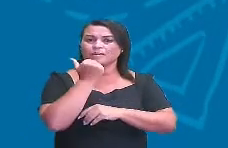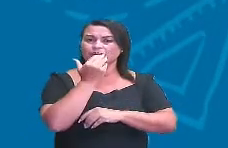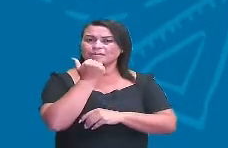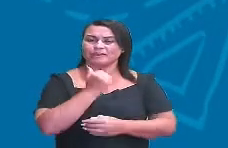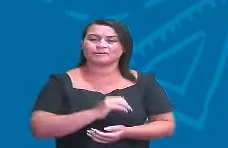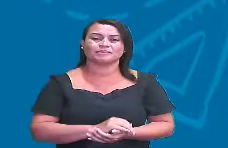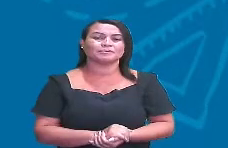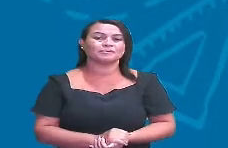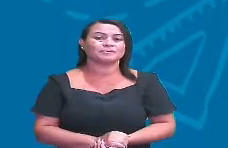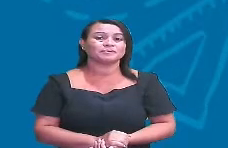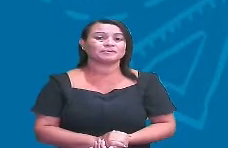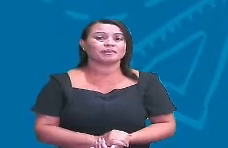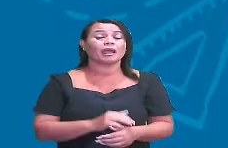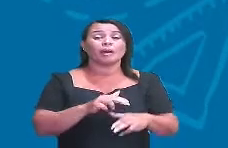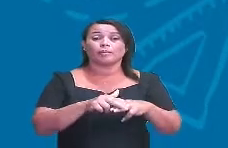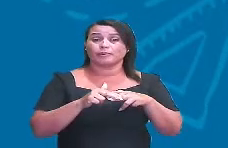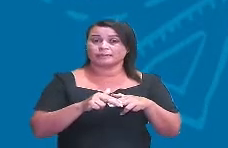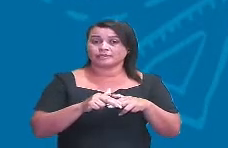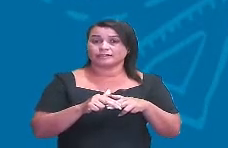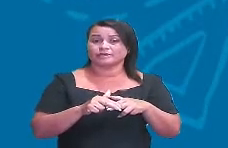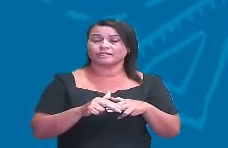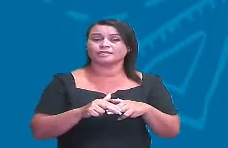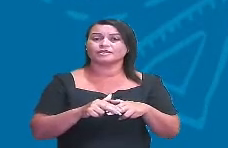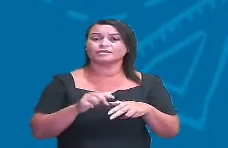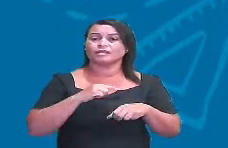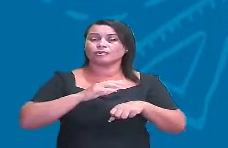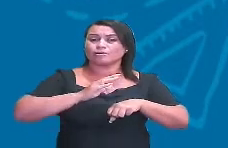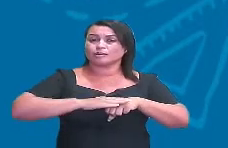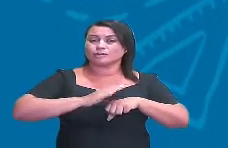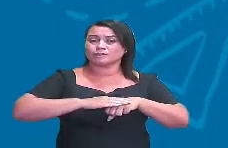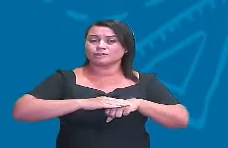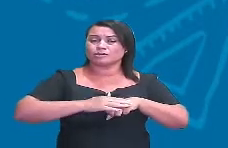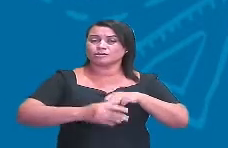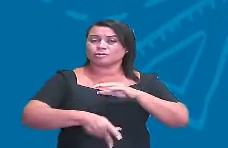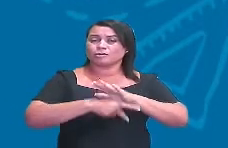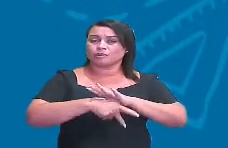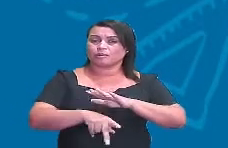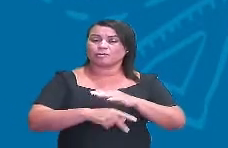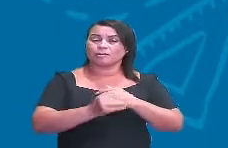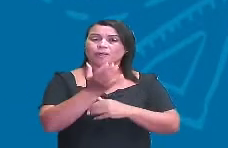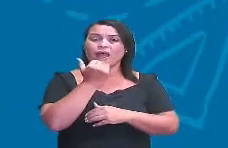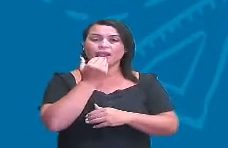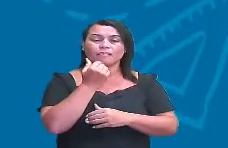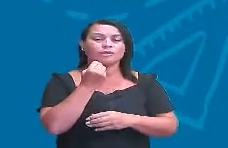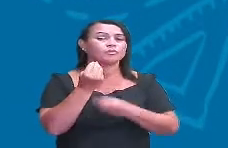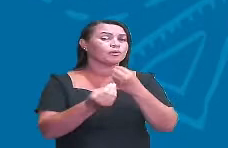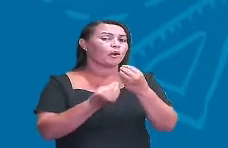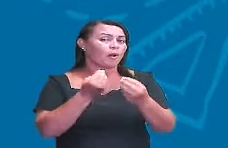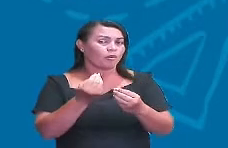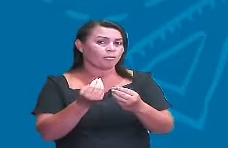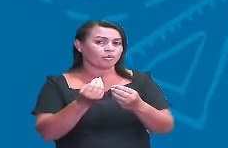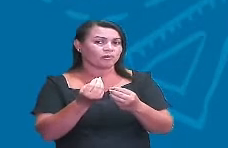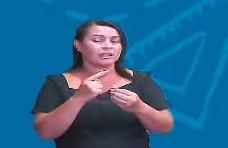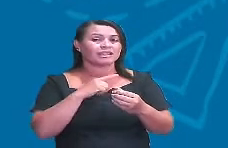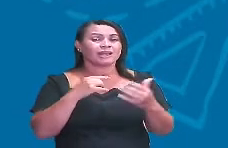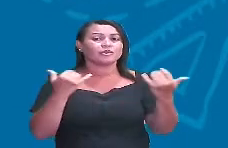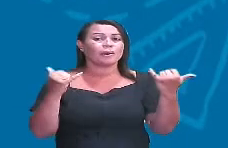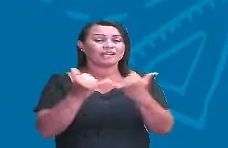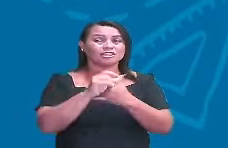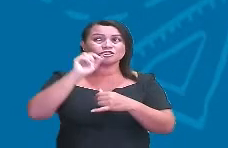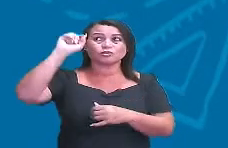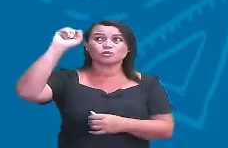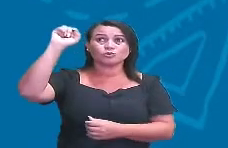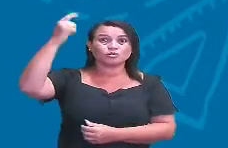alimento, tá certo? E essa produção desse próprio alimento vai se dar através, tá certo? Da luz